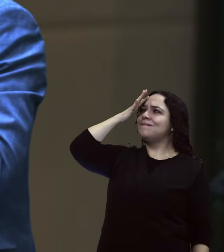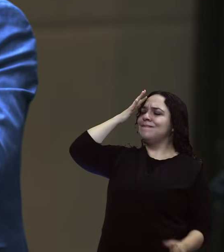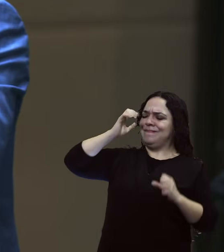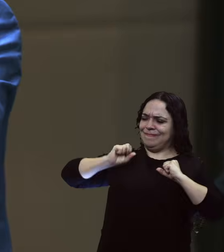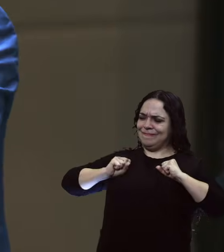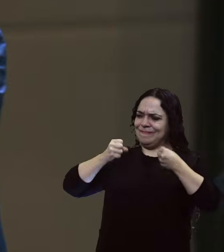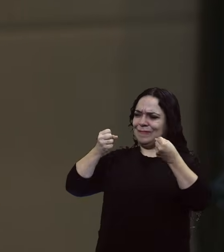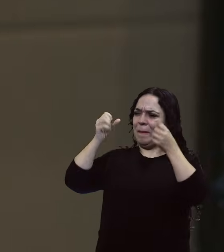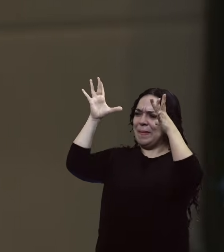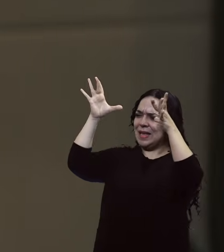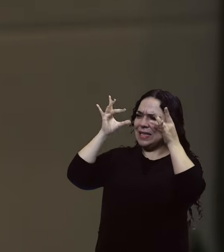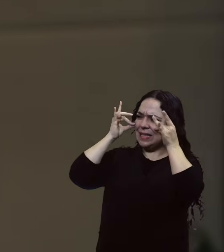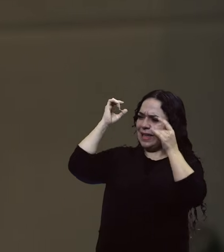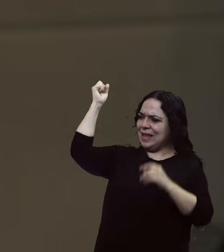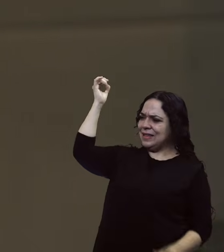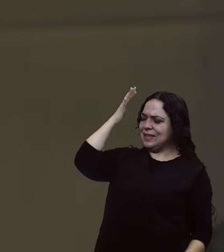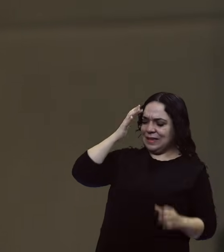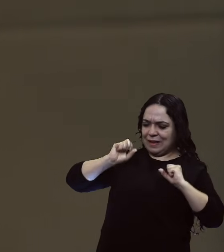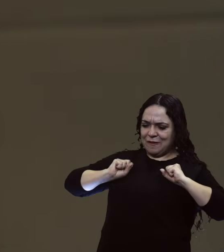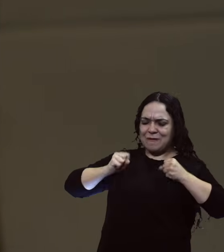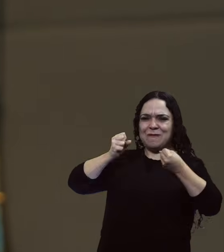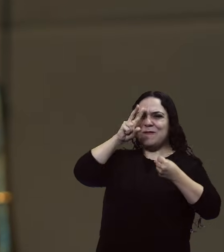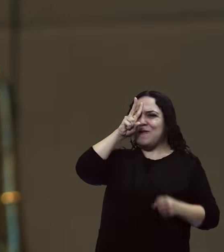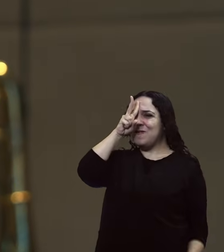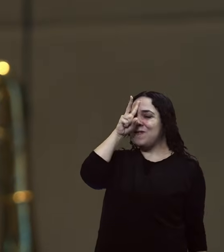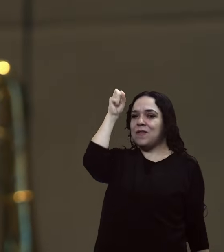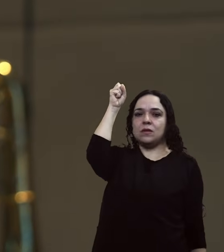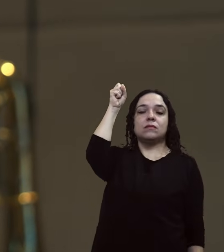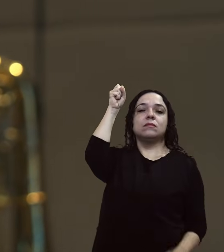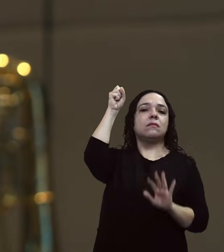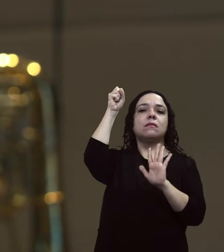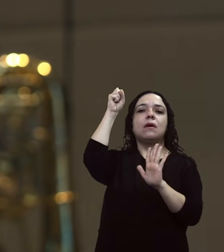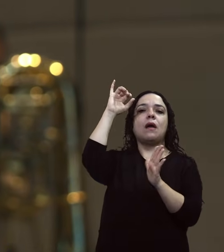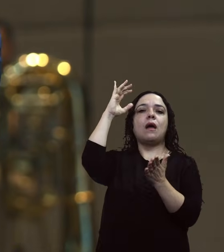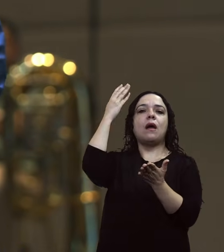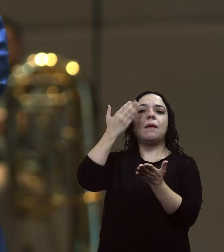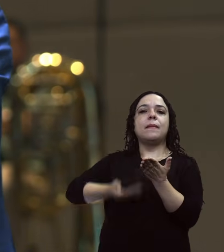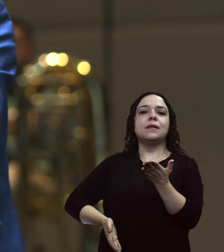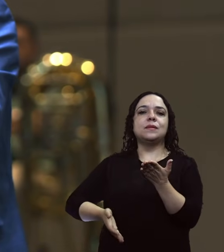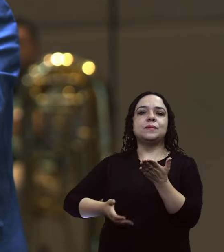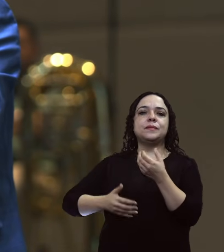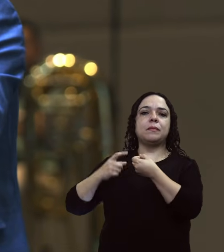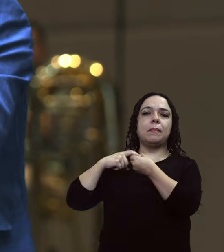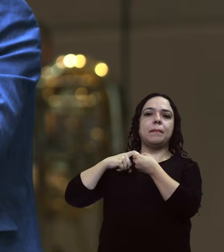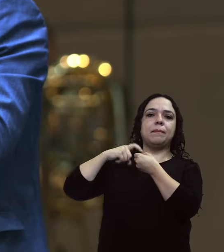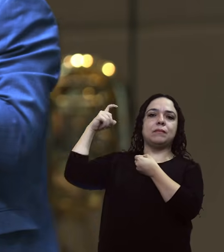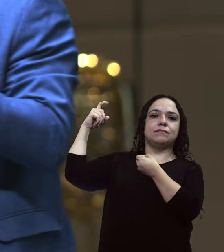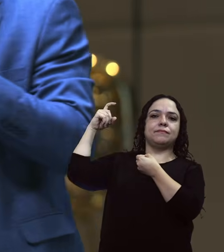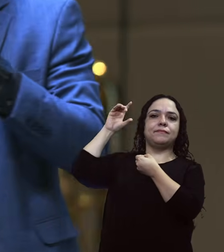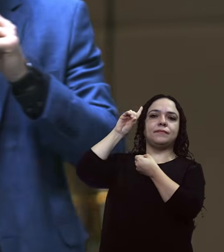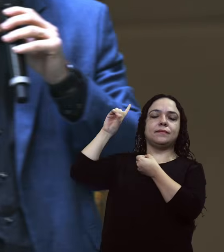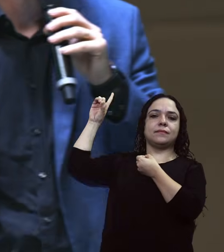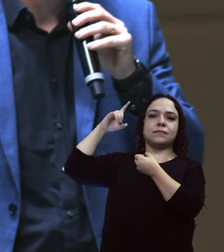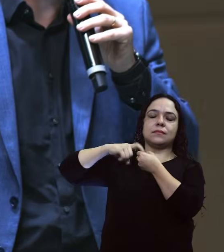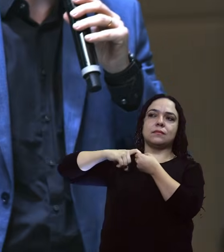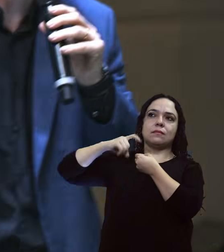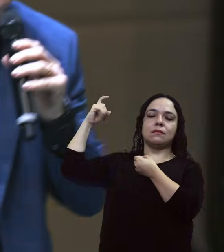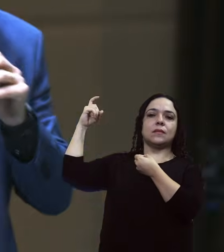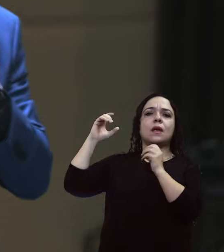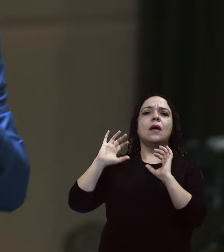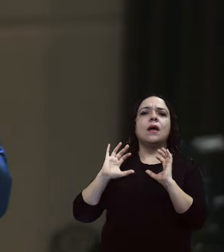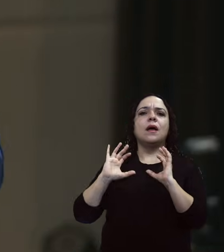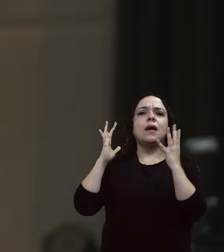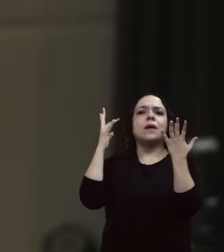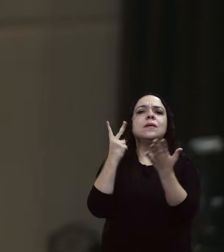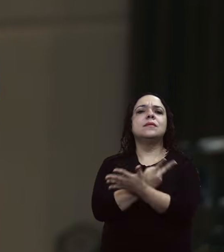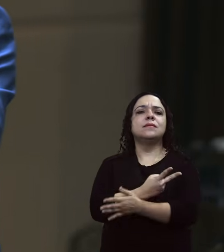que era a sua presença revelada numa força descomunal, lhe é tirada. E aí, o que